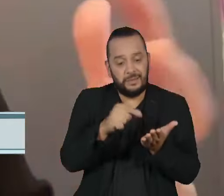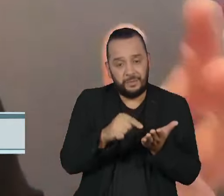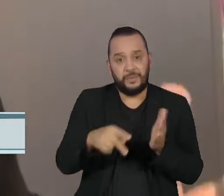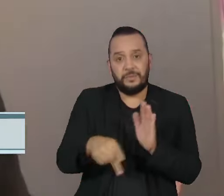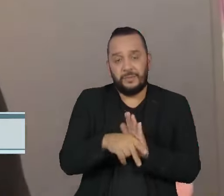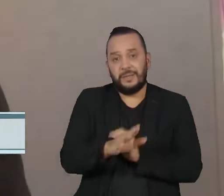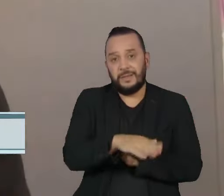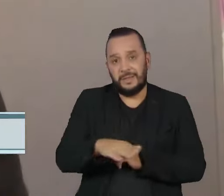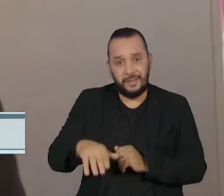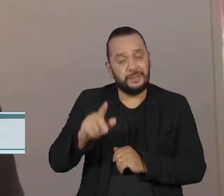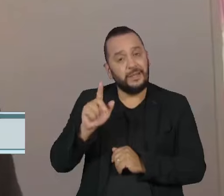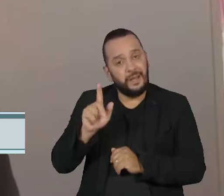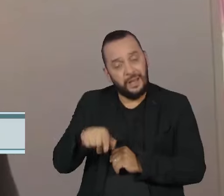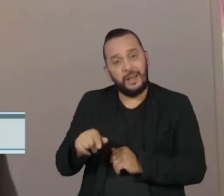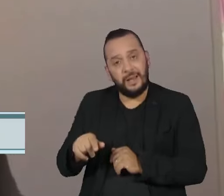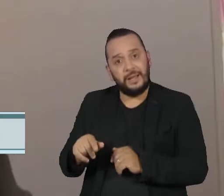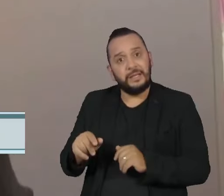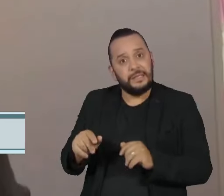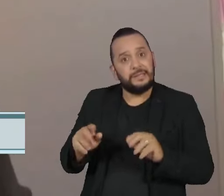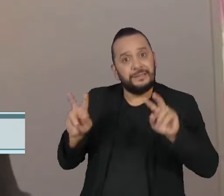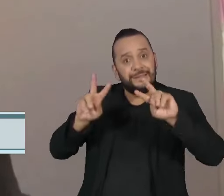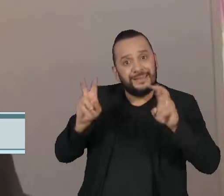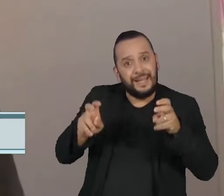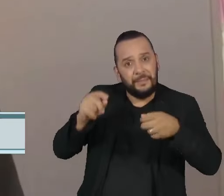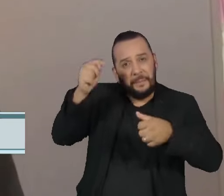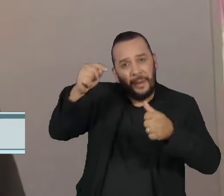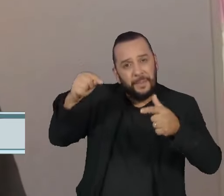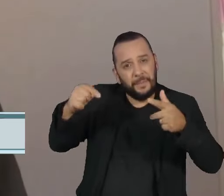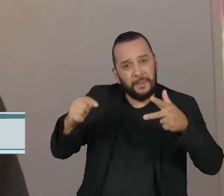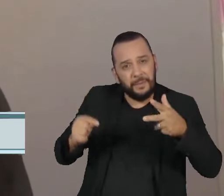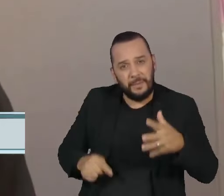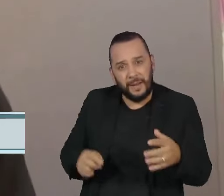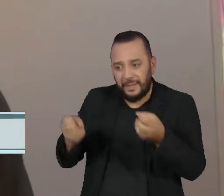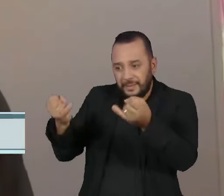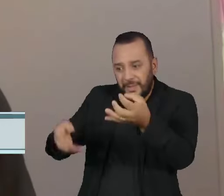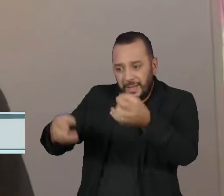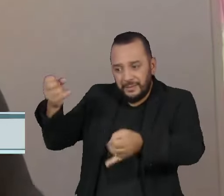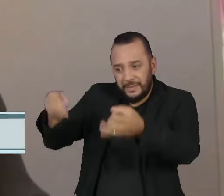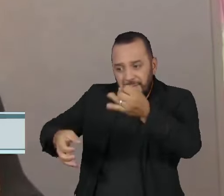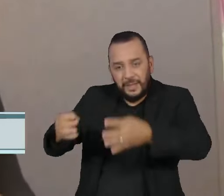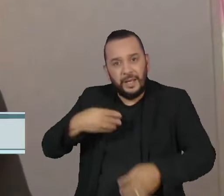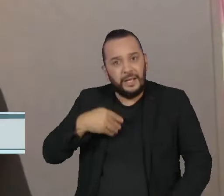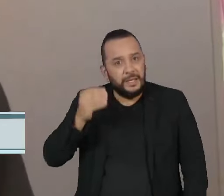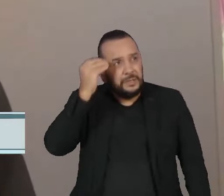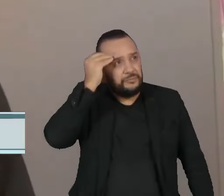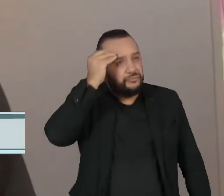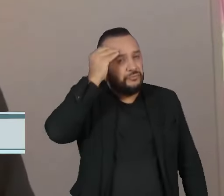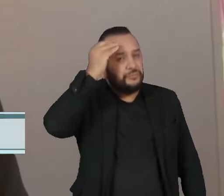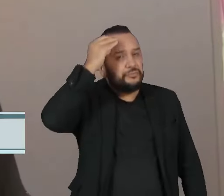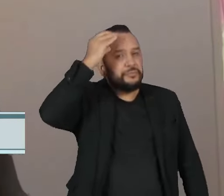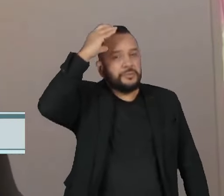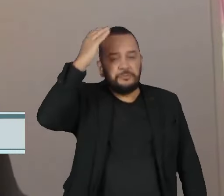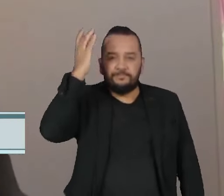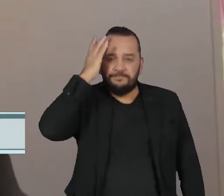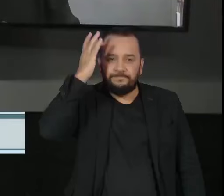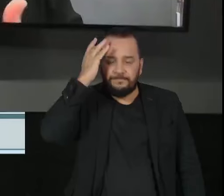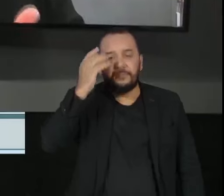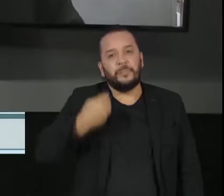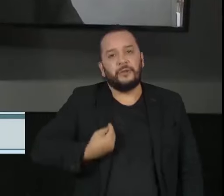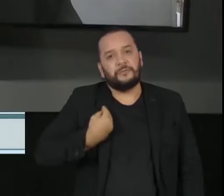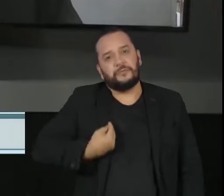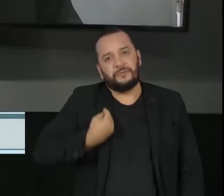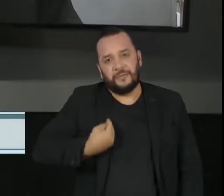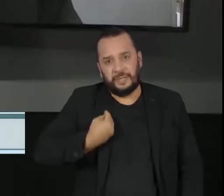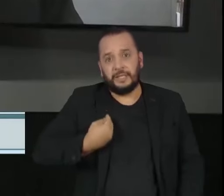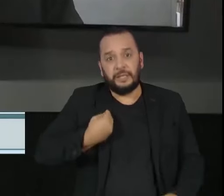esses temas universais aparecerem mais ela tá preparada tem mais ferramentas mais ela fortalece a mente pra vida real e